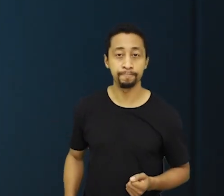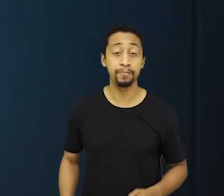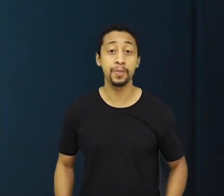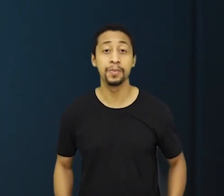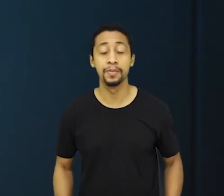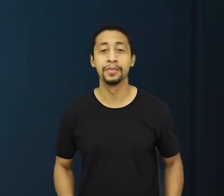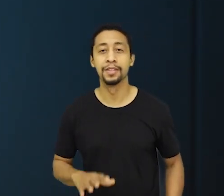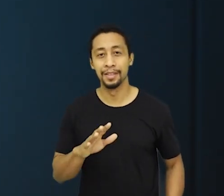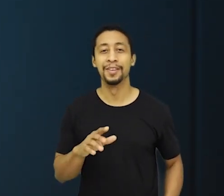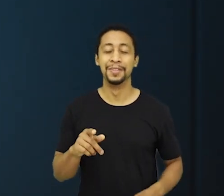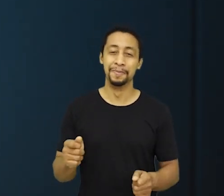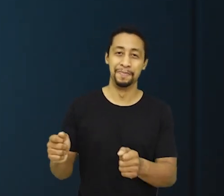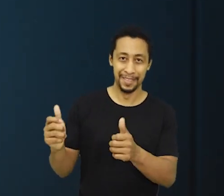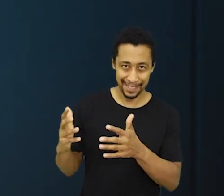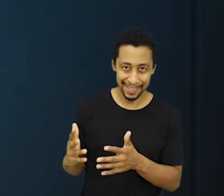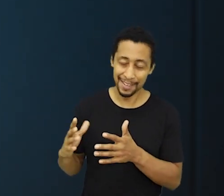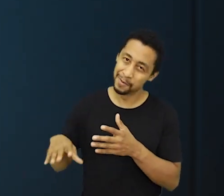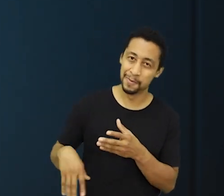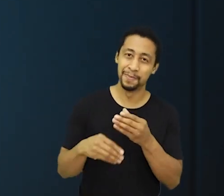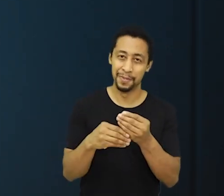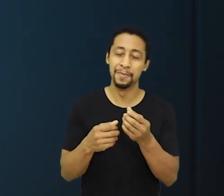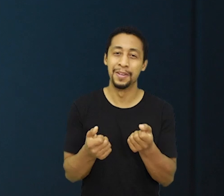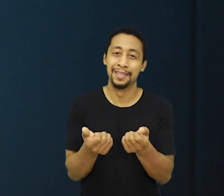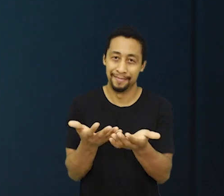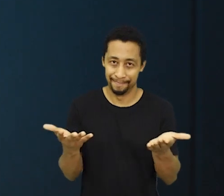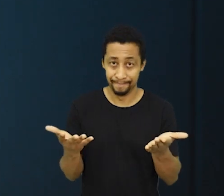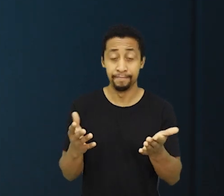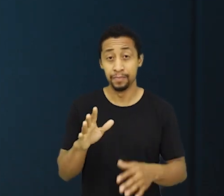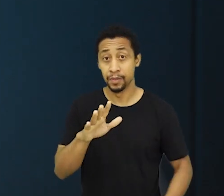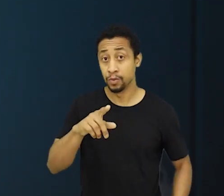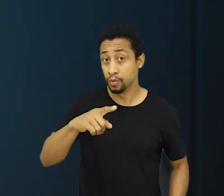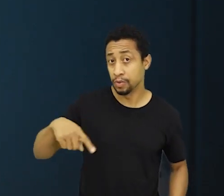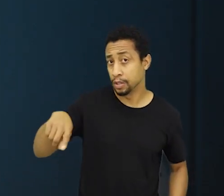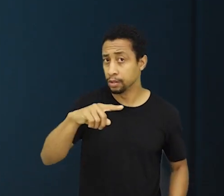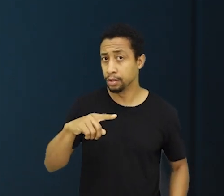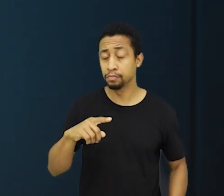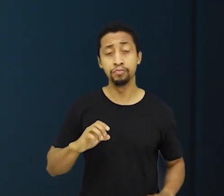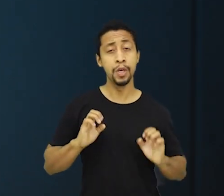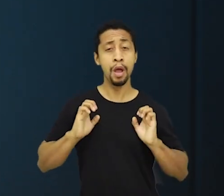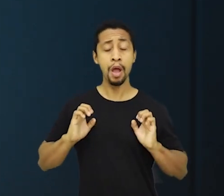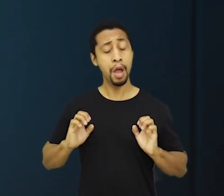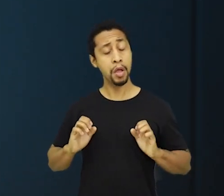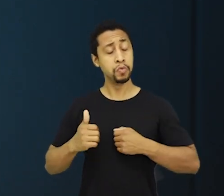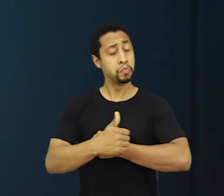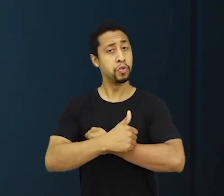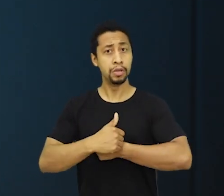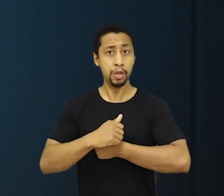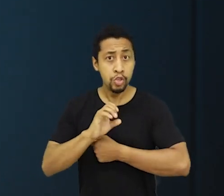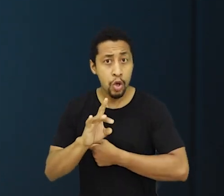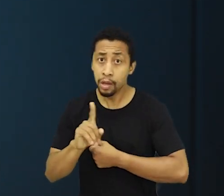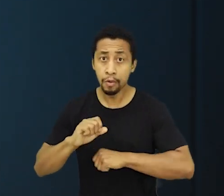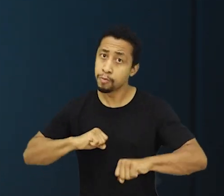para poder me inspirar nessa mensagem. Não sejam só moralmente éticos, sejam também ativistas.